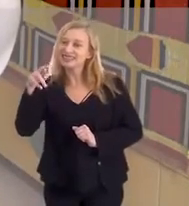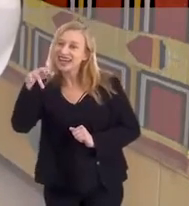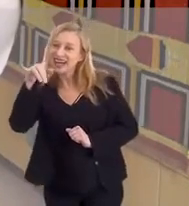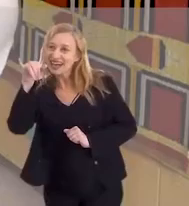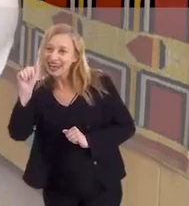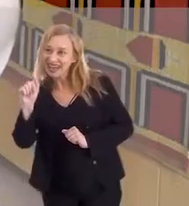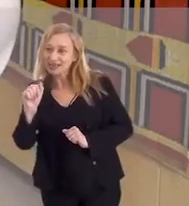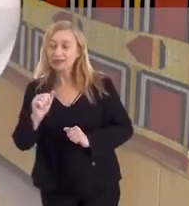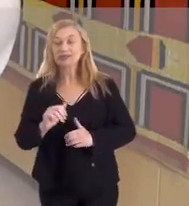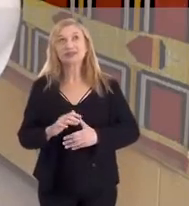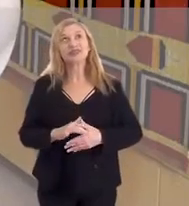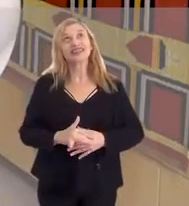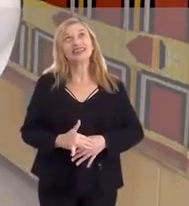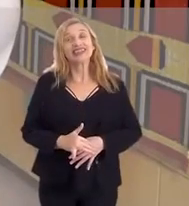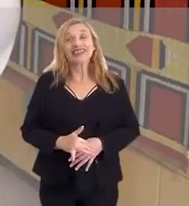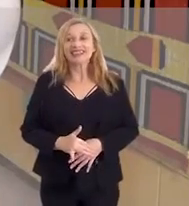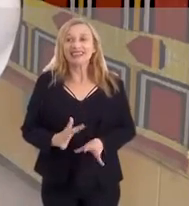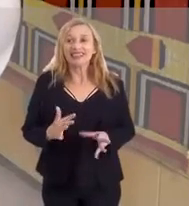Encantaria